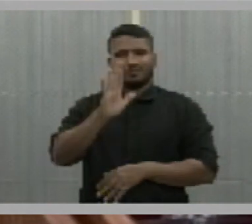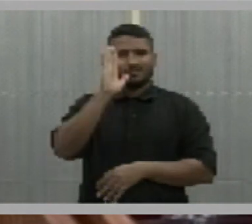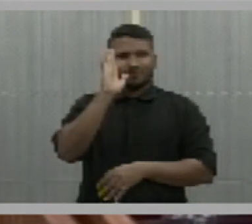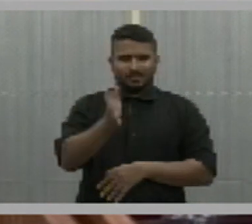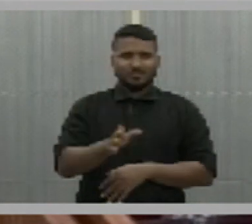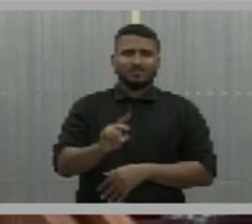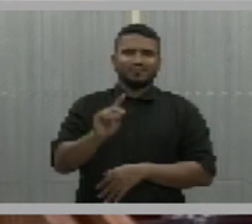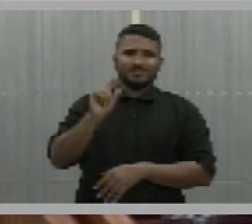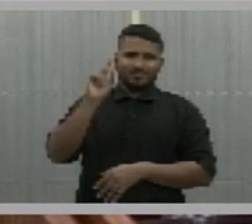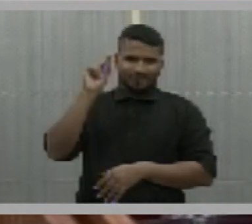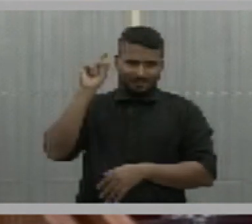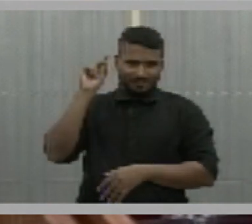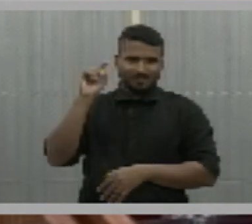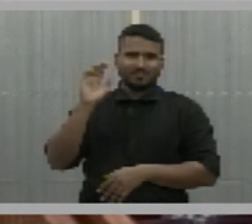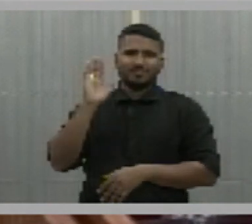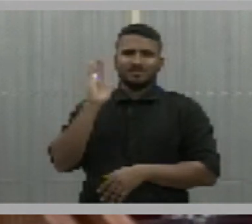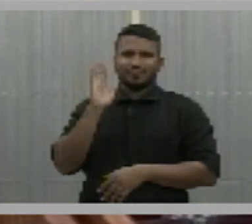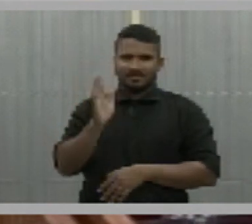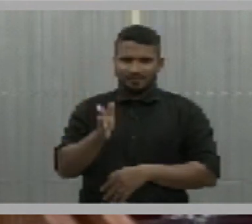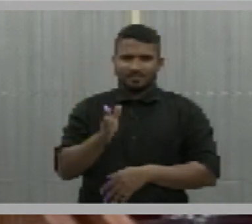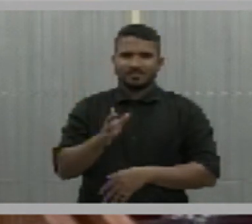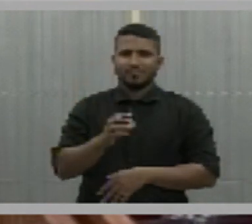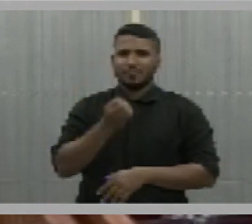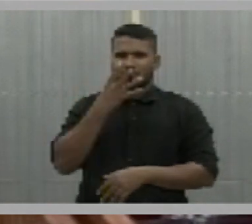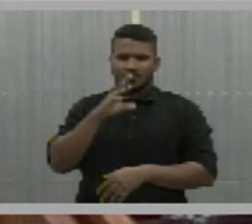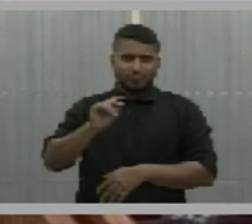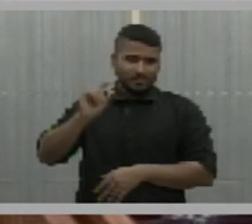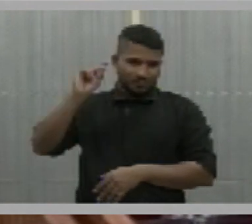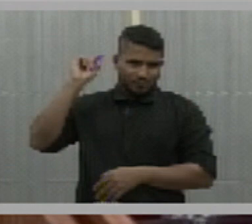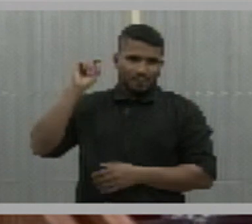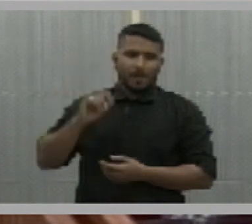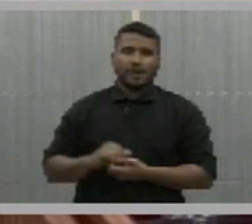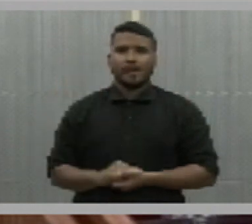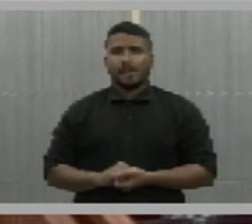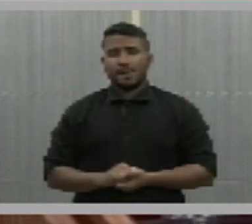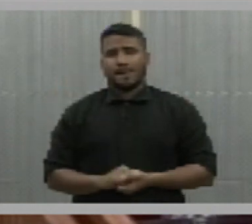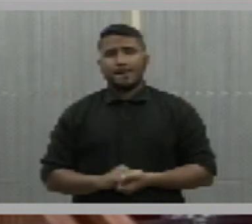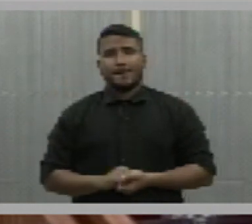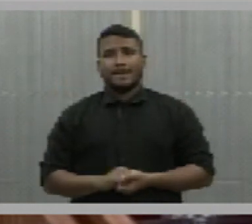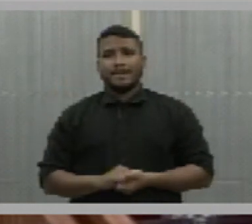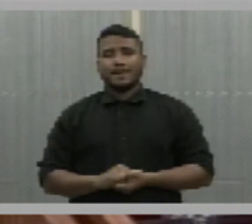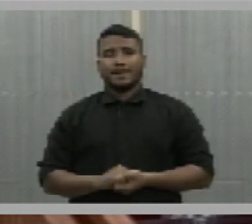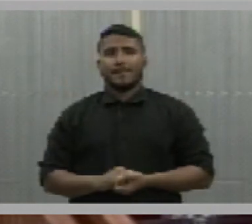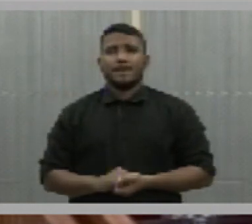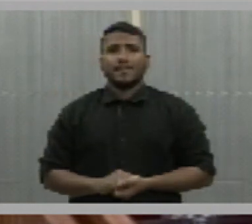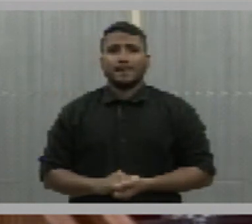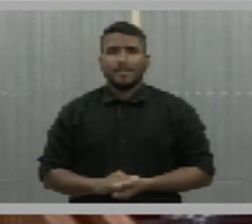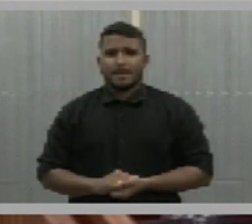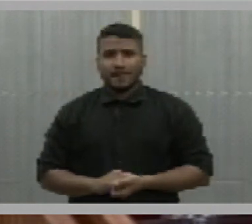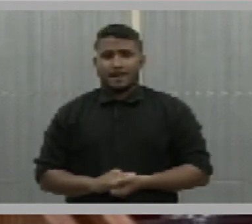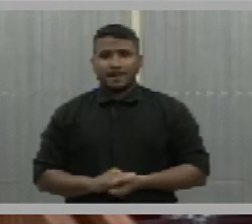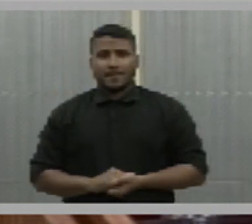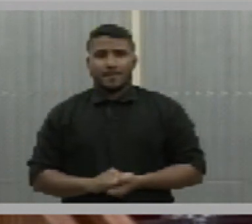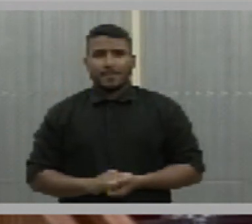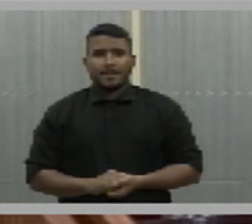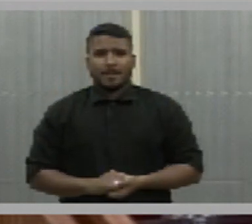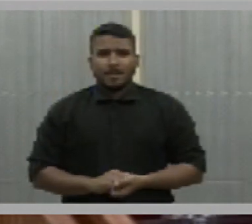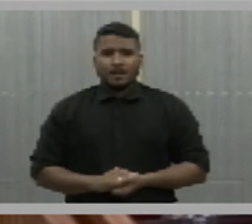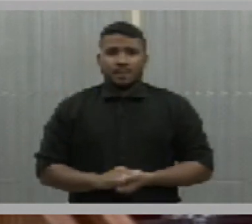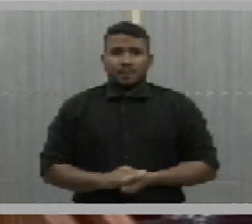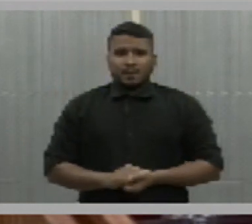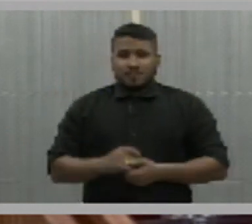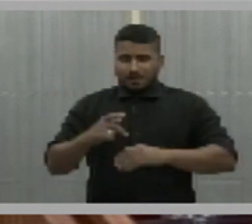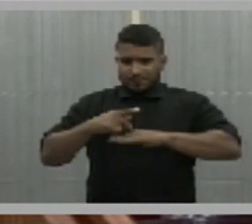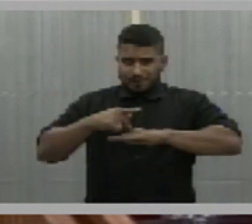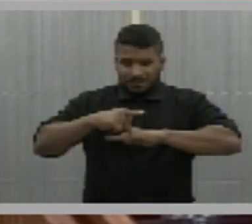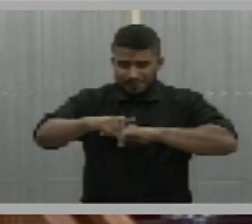vem sendo empurrado há um bom tempo. Essa condição dessa estrada,